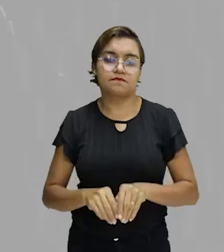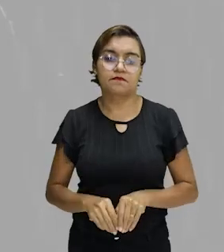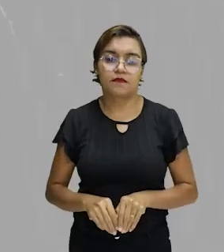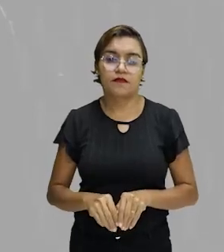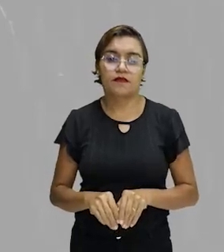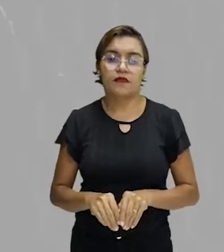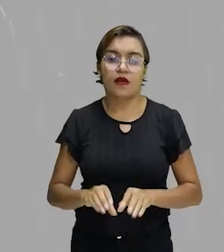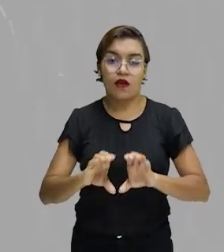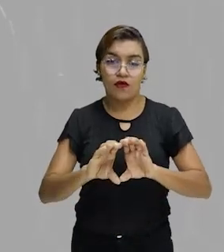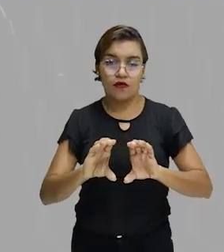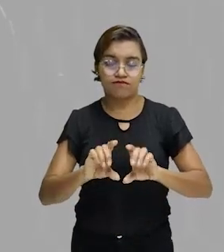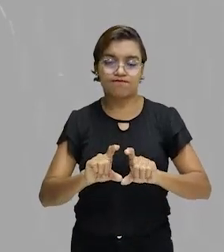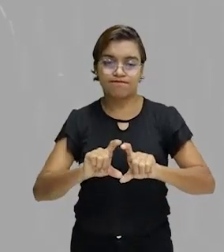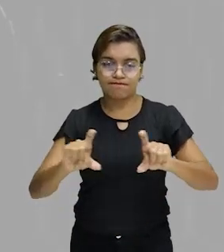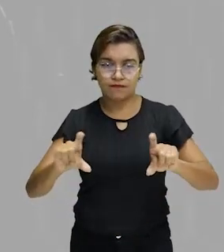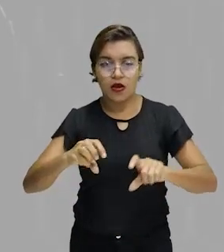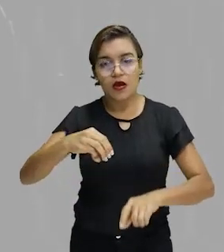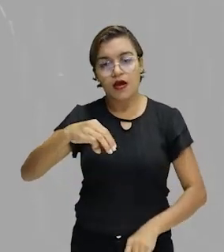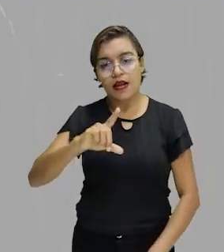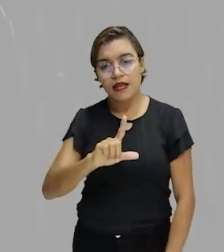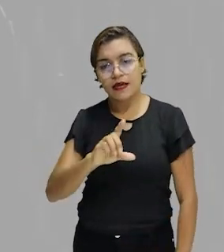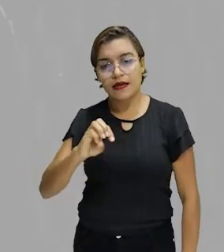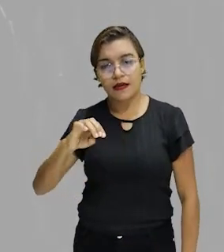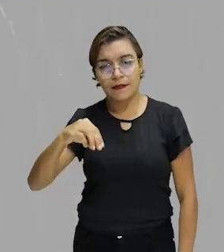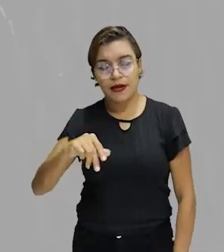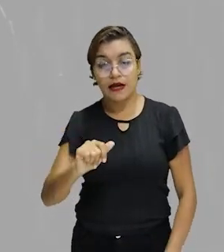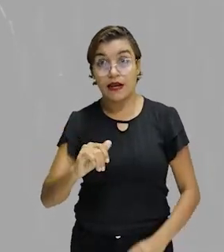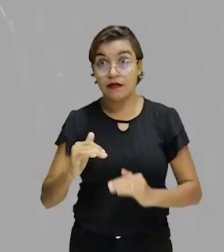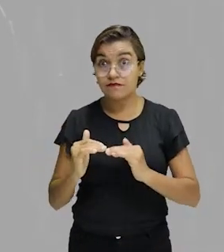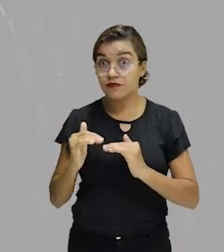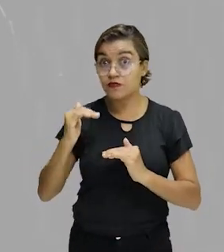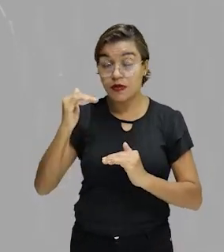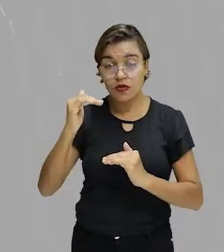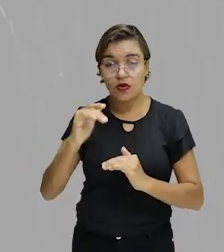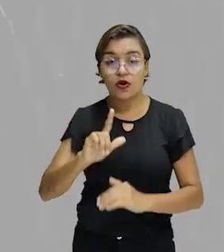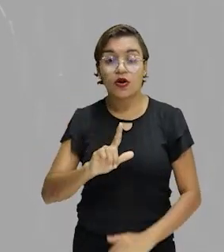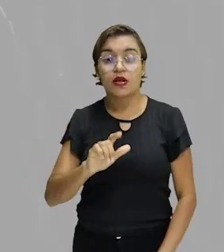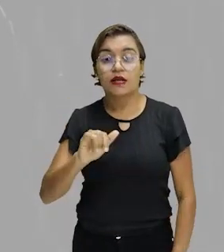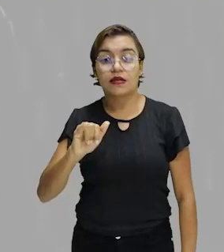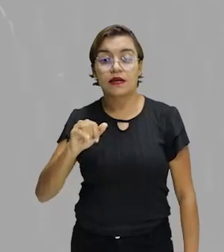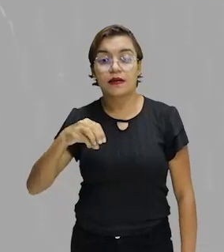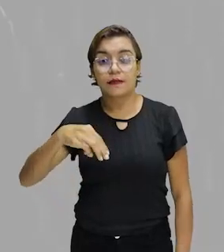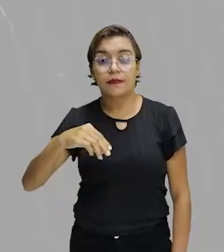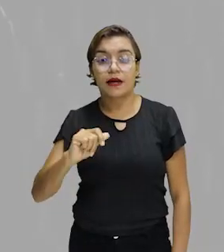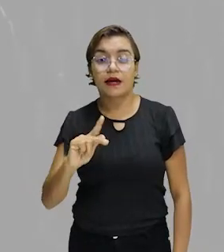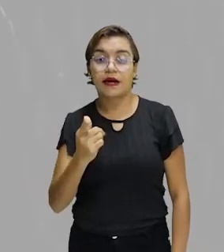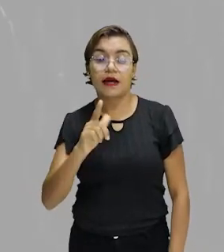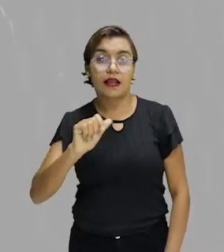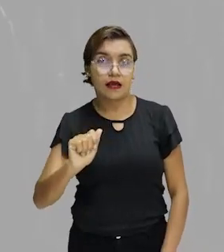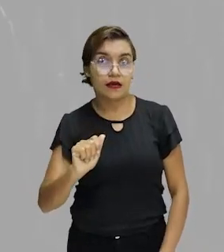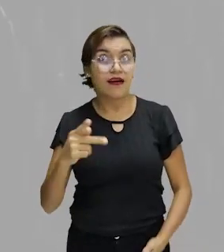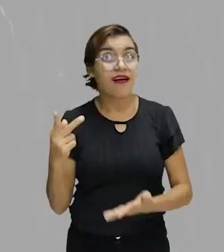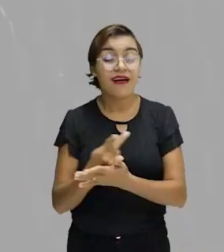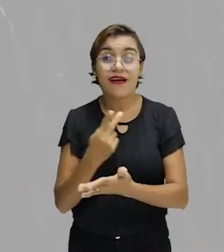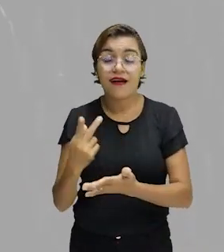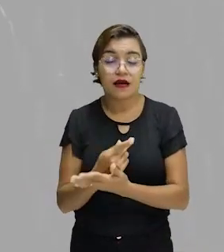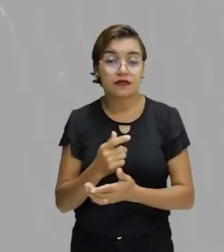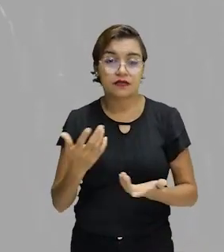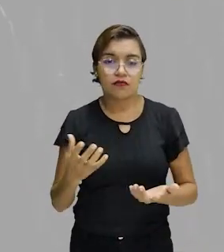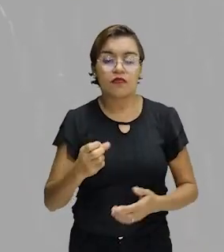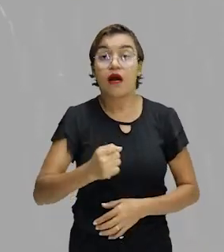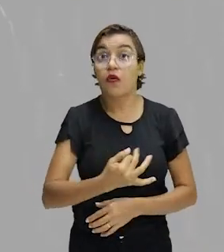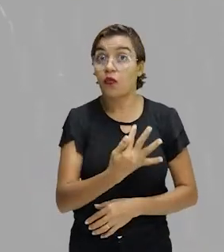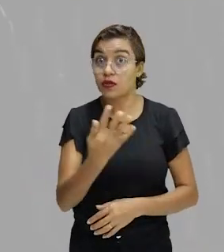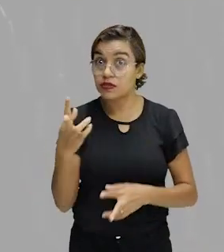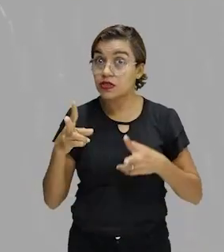foi superior do que na forma de placa, na forma da placa. Isso está errado. A quantidade ela vai ser